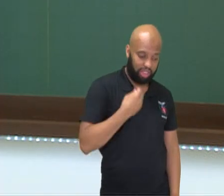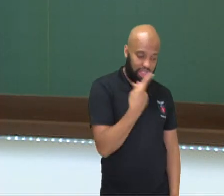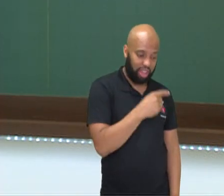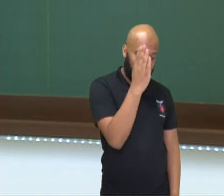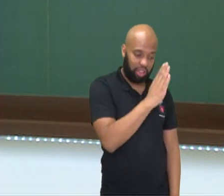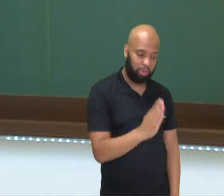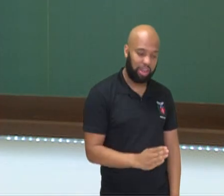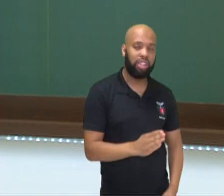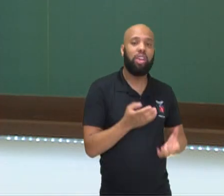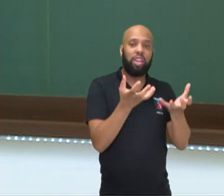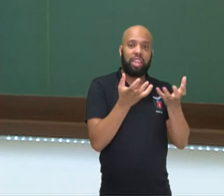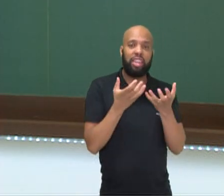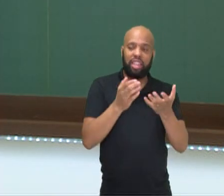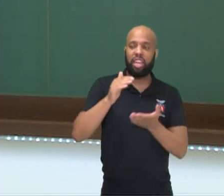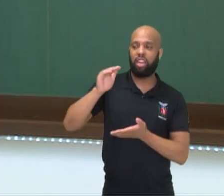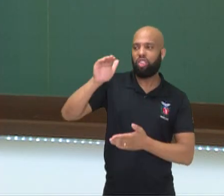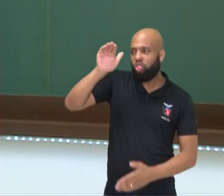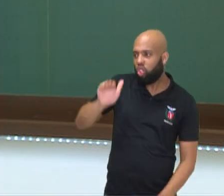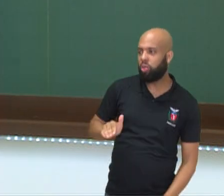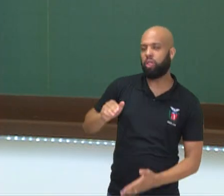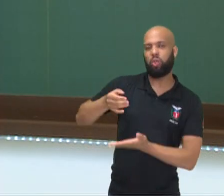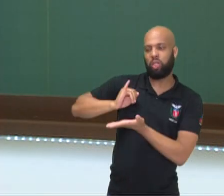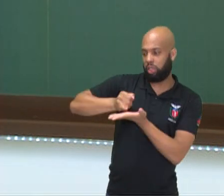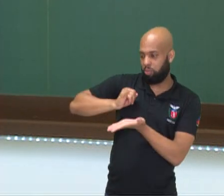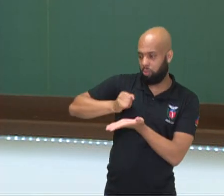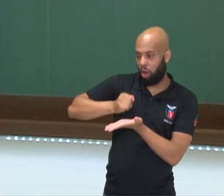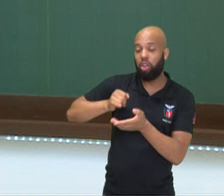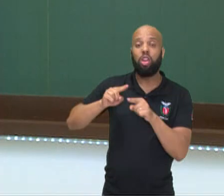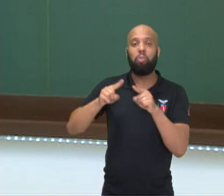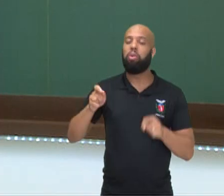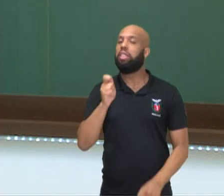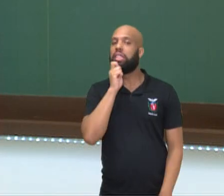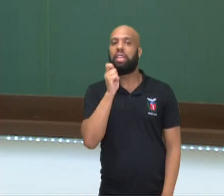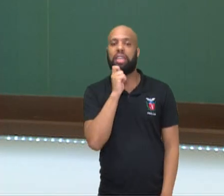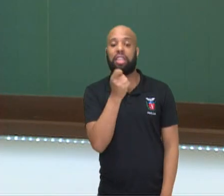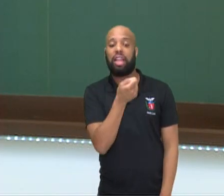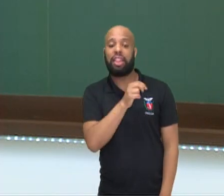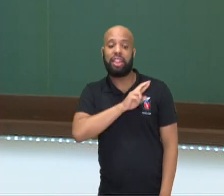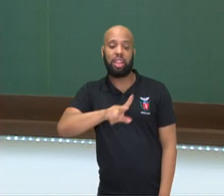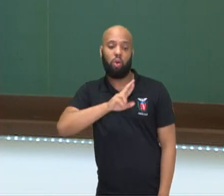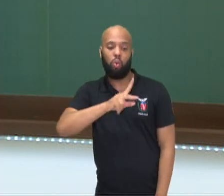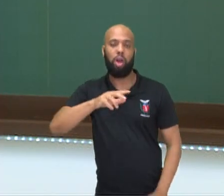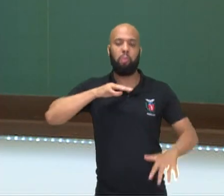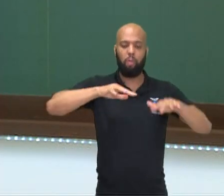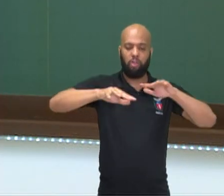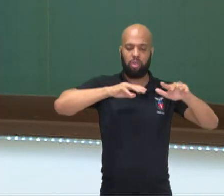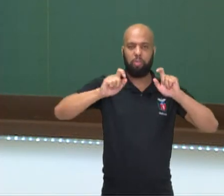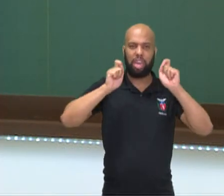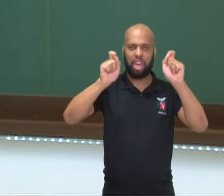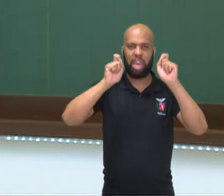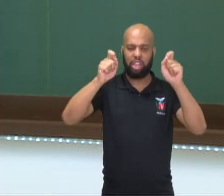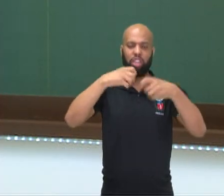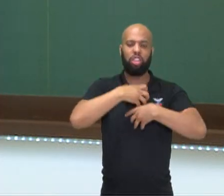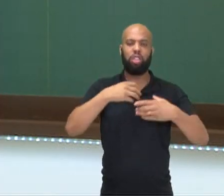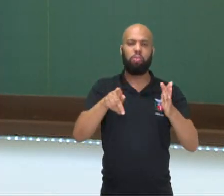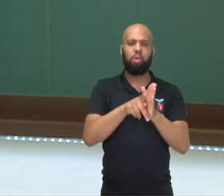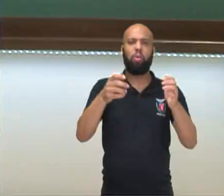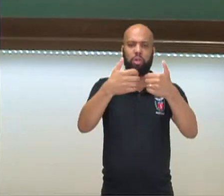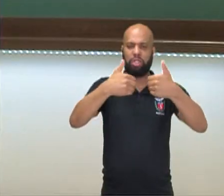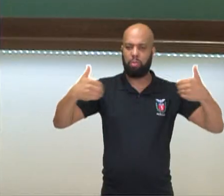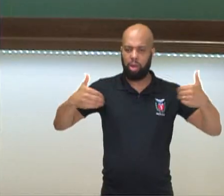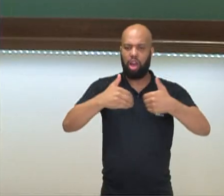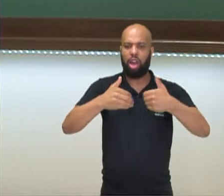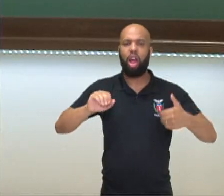diminuir impostos. Ainda nós não estamos vendo um movimento de origem separatista ou que